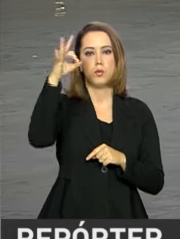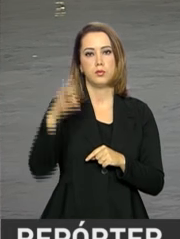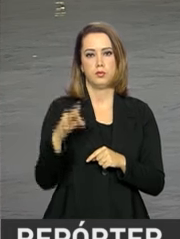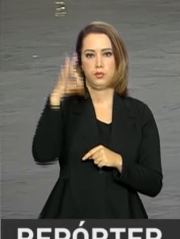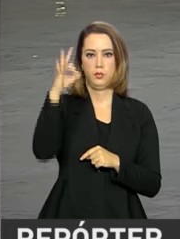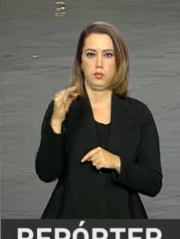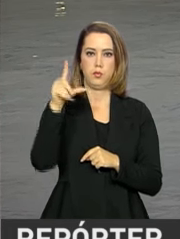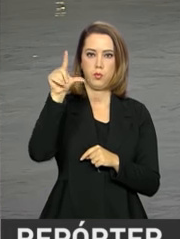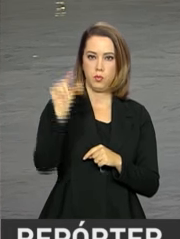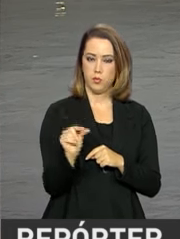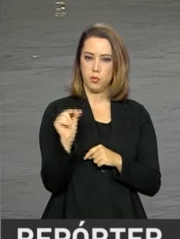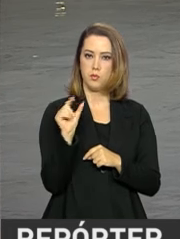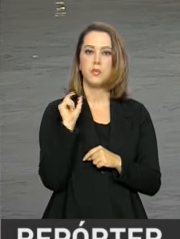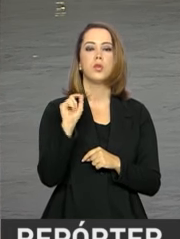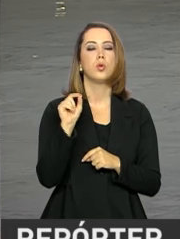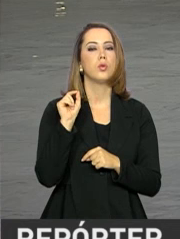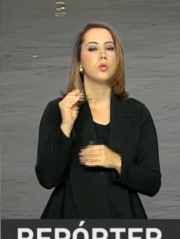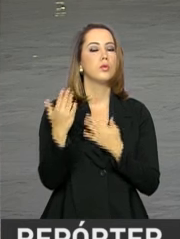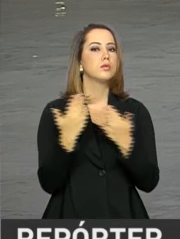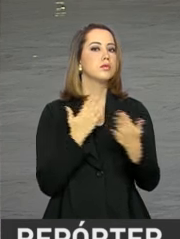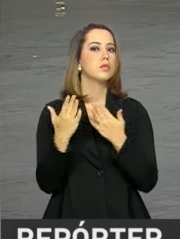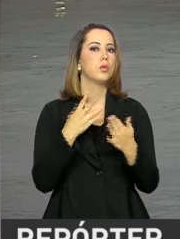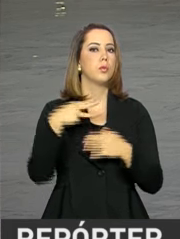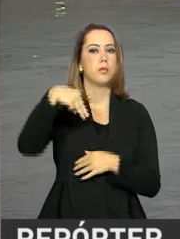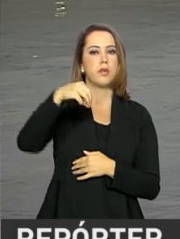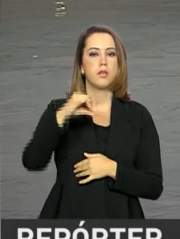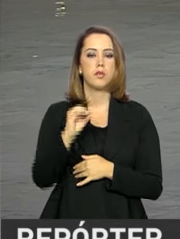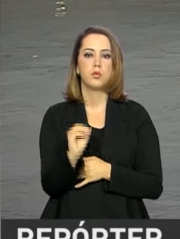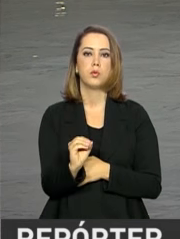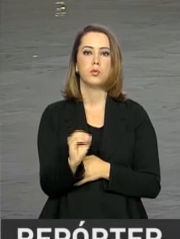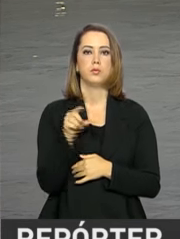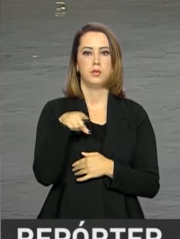0,4%, menor do que o registrado em maio, que foi